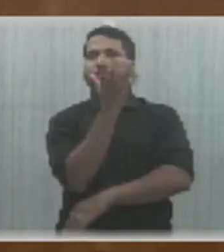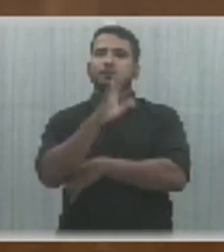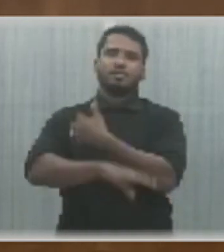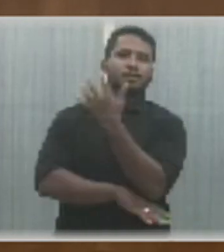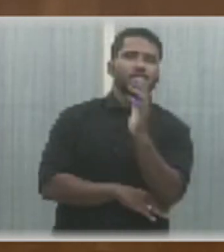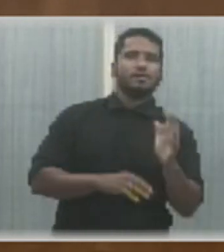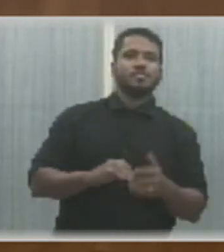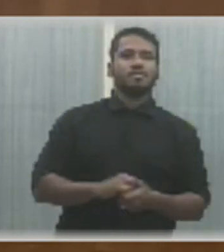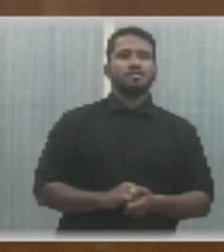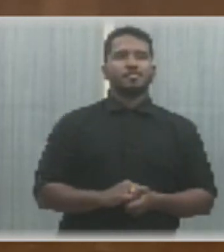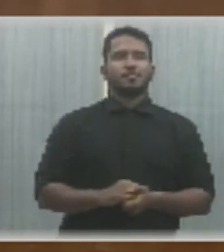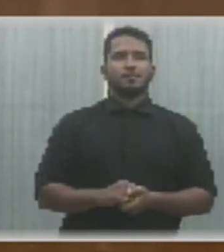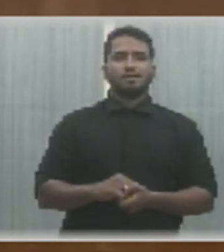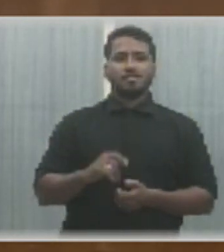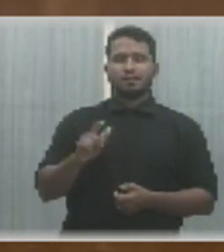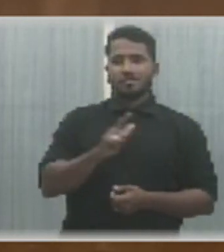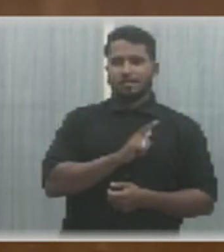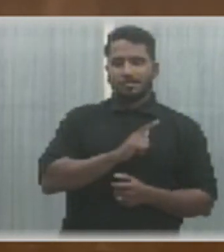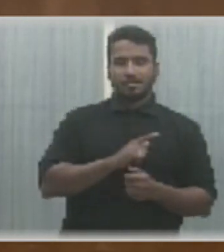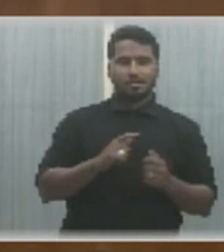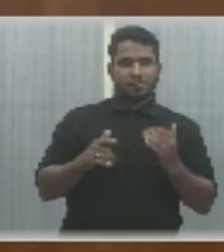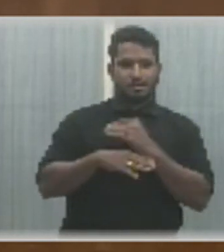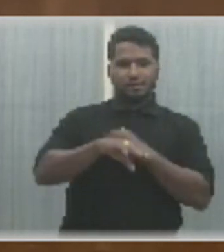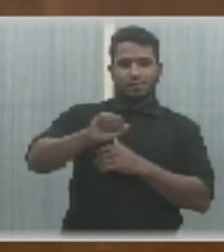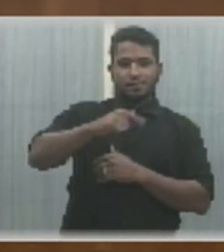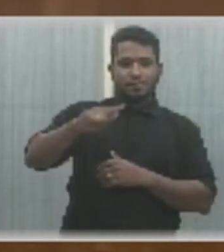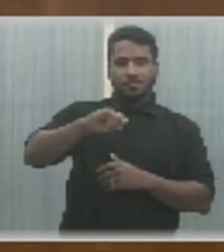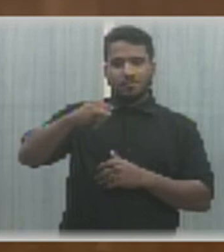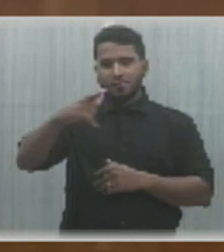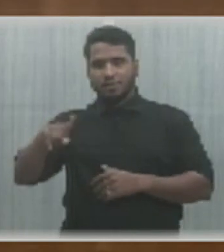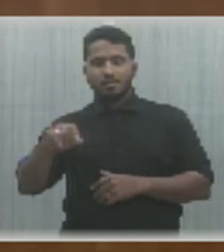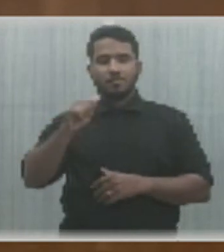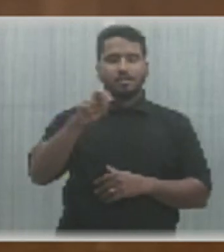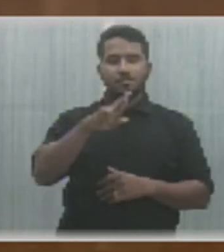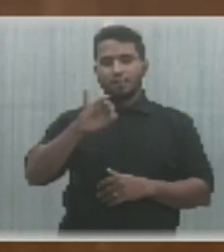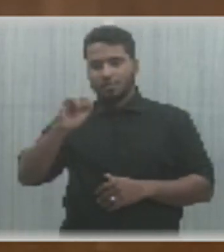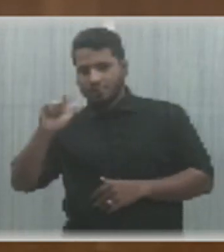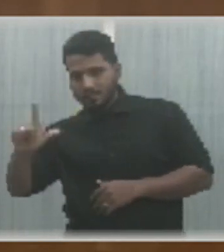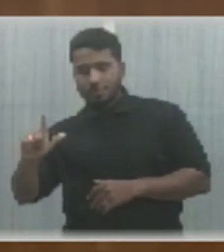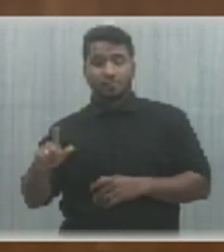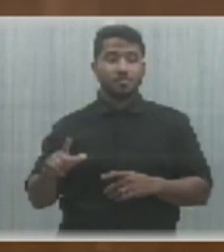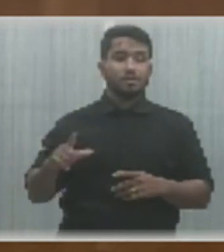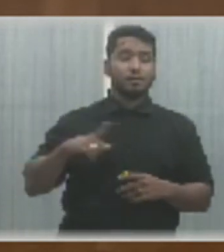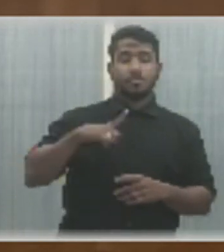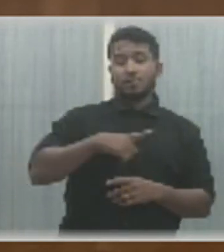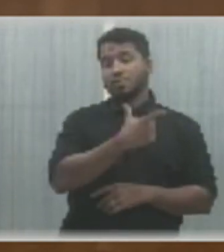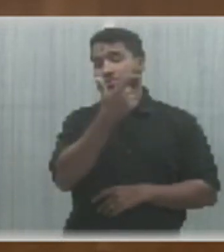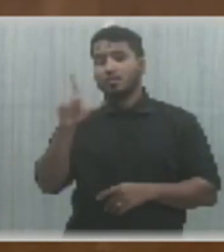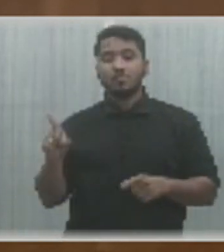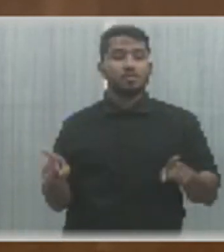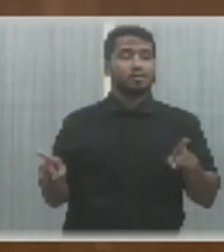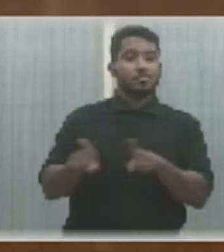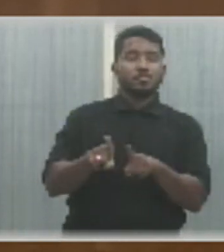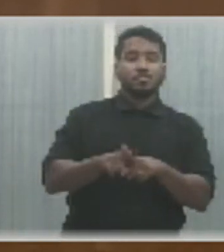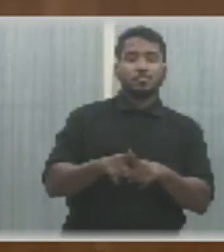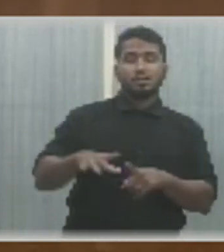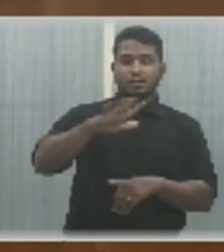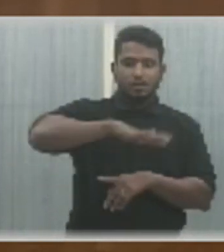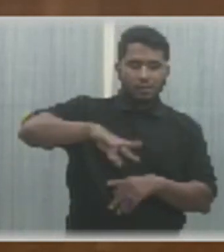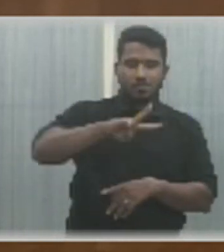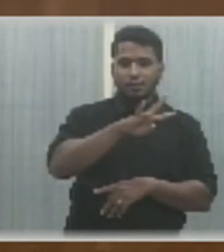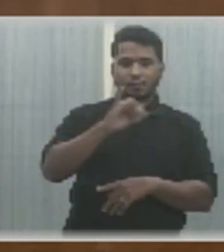Também, além de São João do Arraial, receberão ações e outros parques também